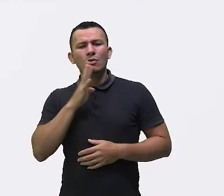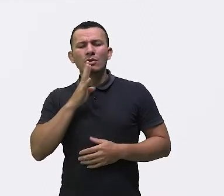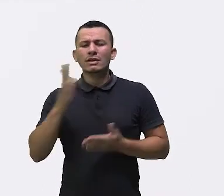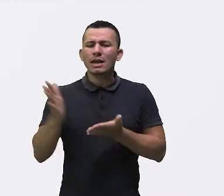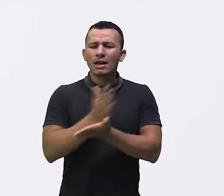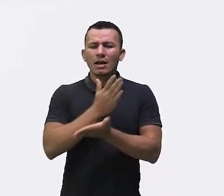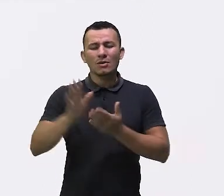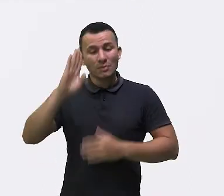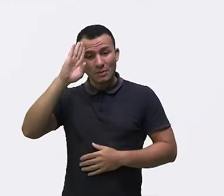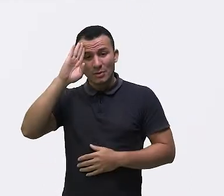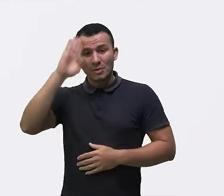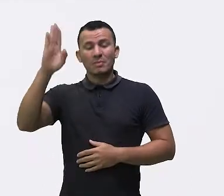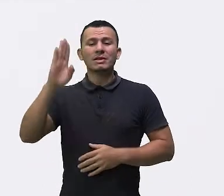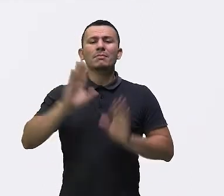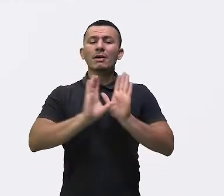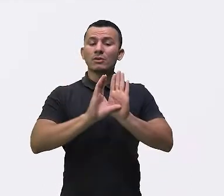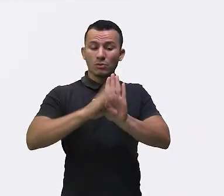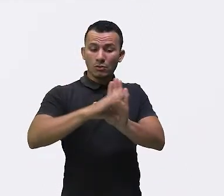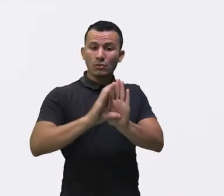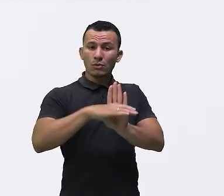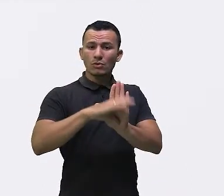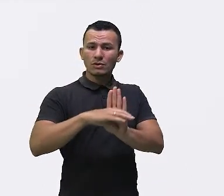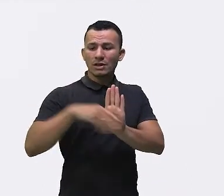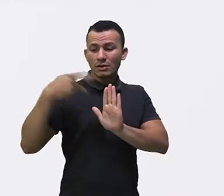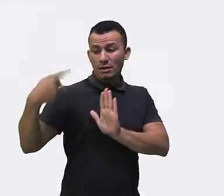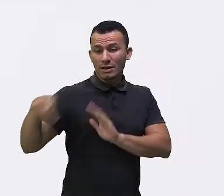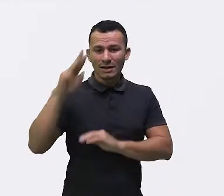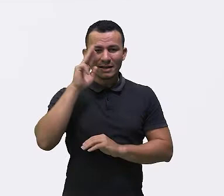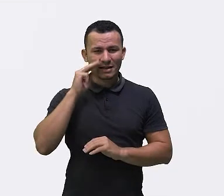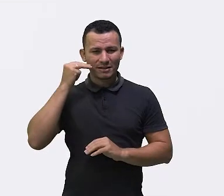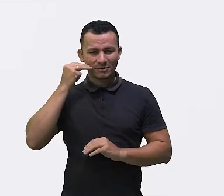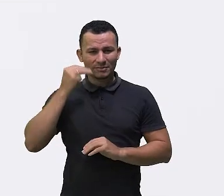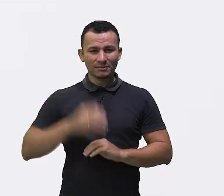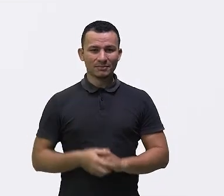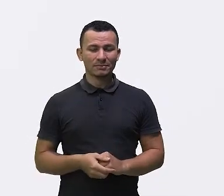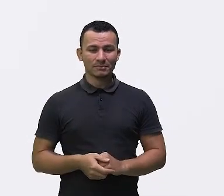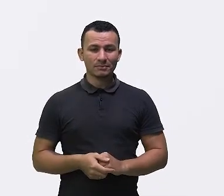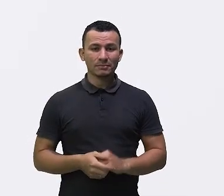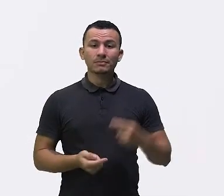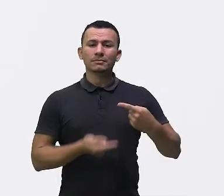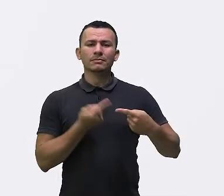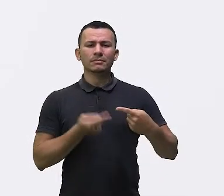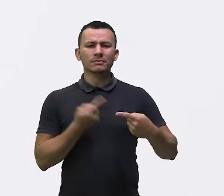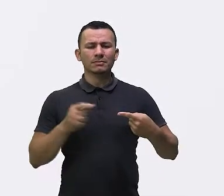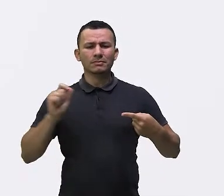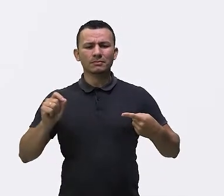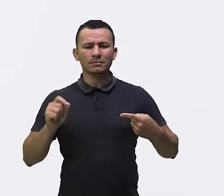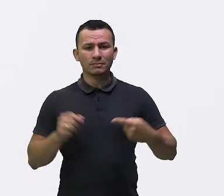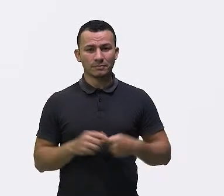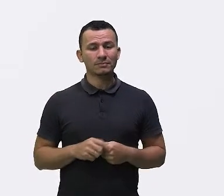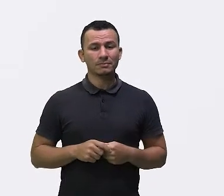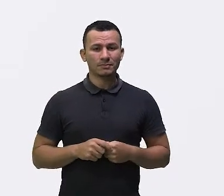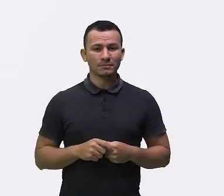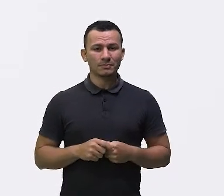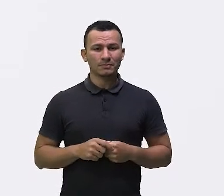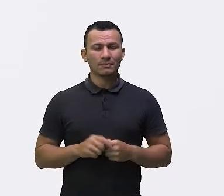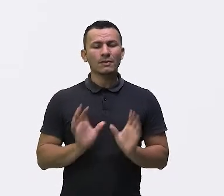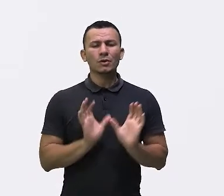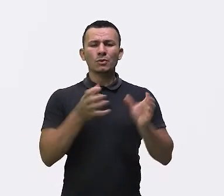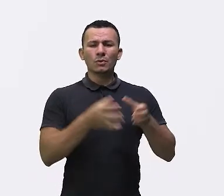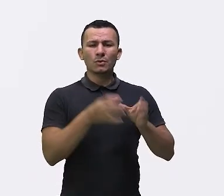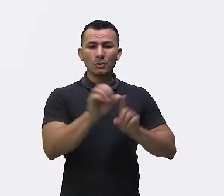dos principais conceitos de Karl Marx. O primeiro deles é classe social,